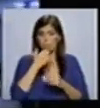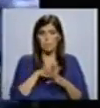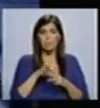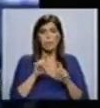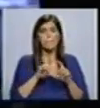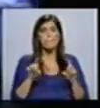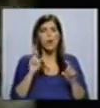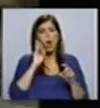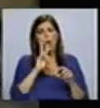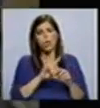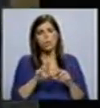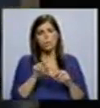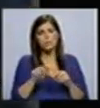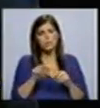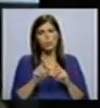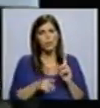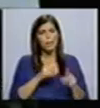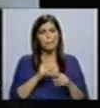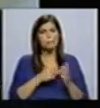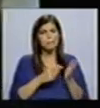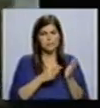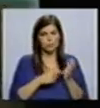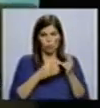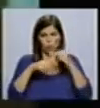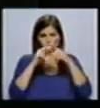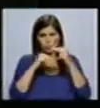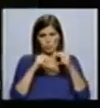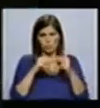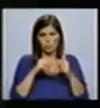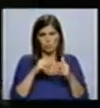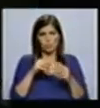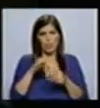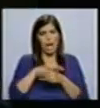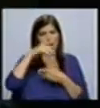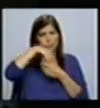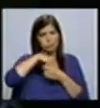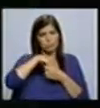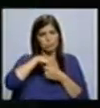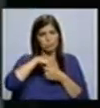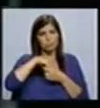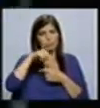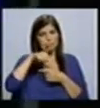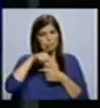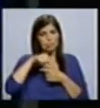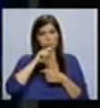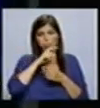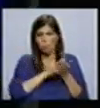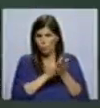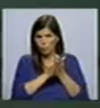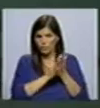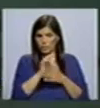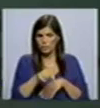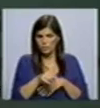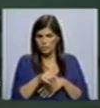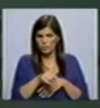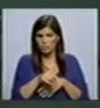empresa olhou para aquilo que foi preciso construir em contexto espacial e pensou o seguinte: será que nós podemos utilizar isto para